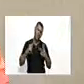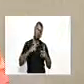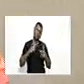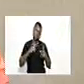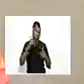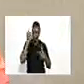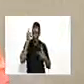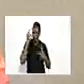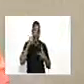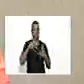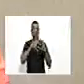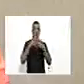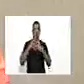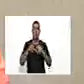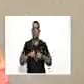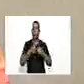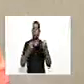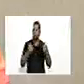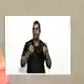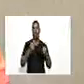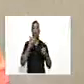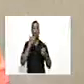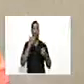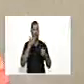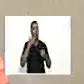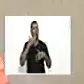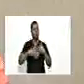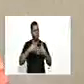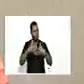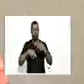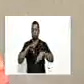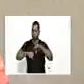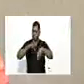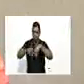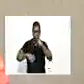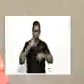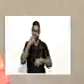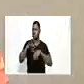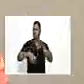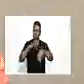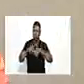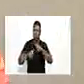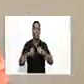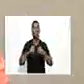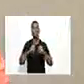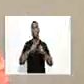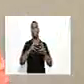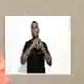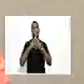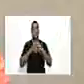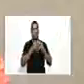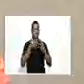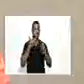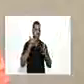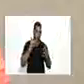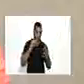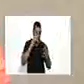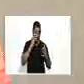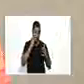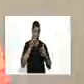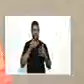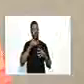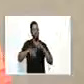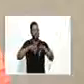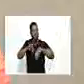gente tem com caminhão quebrando e tal nós não deixamos de recolher o lixo o caminhão quebra eles fazem hora Extra eles dão os